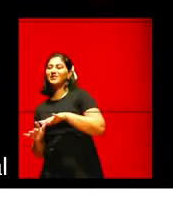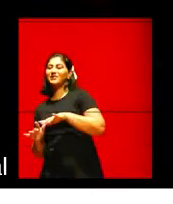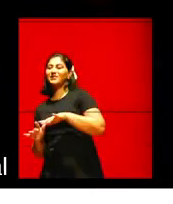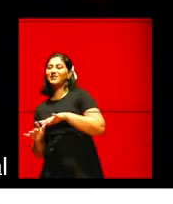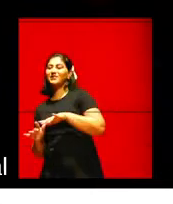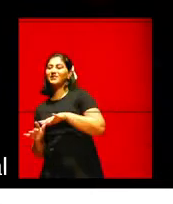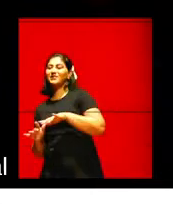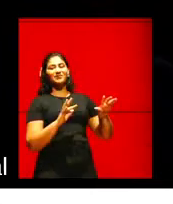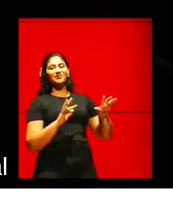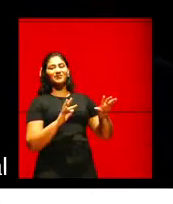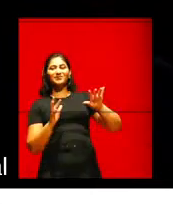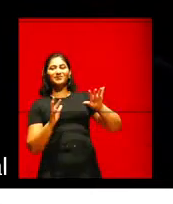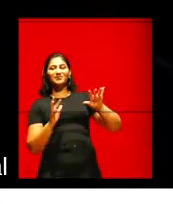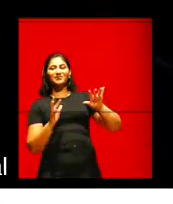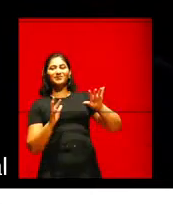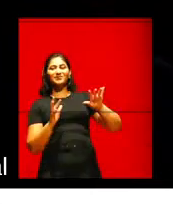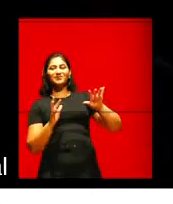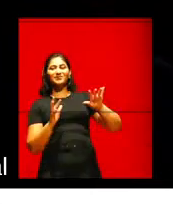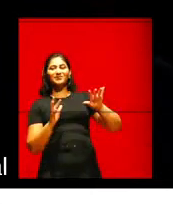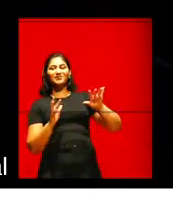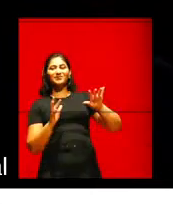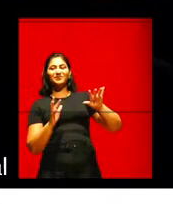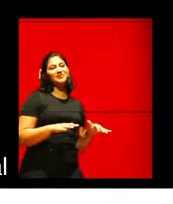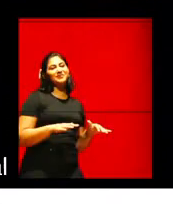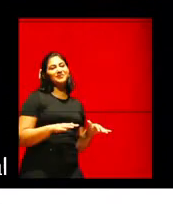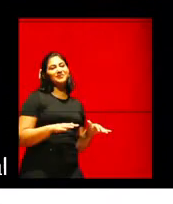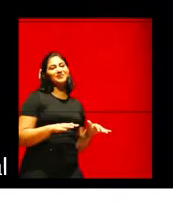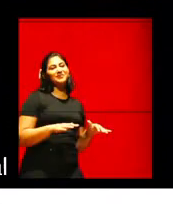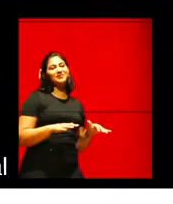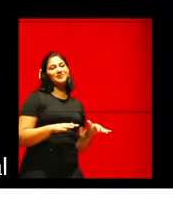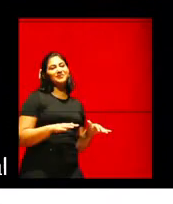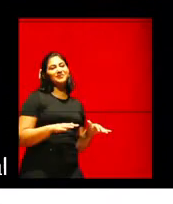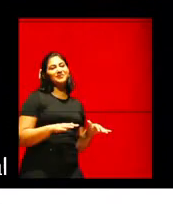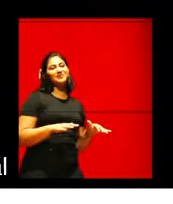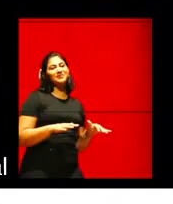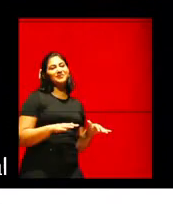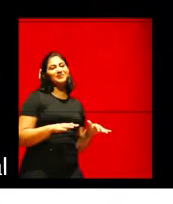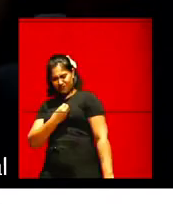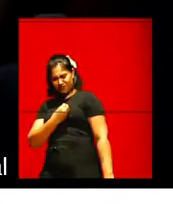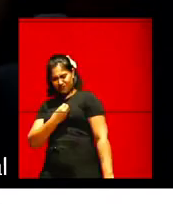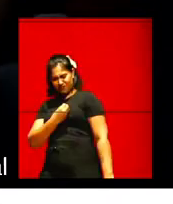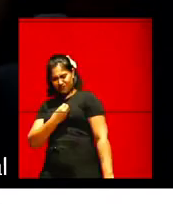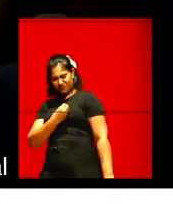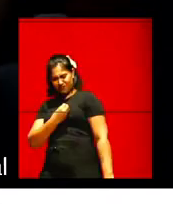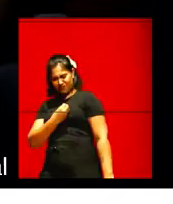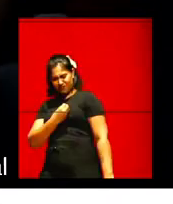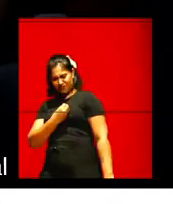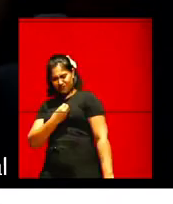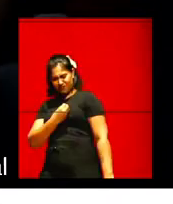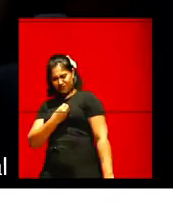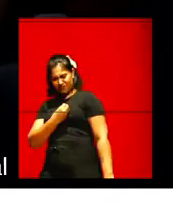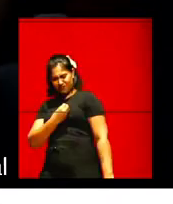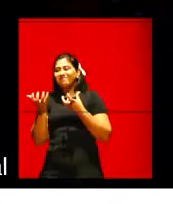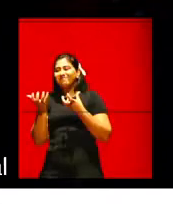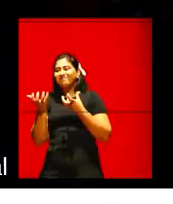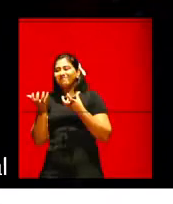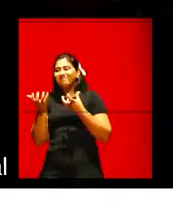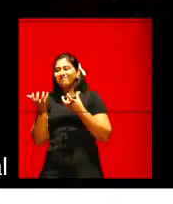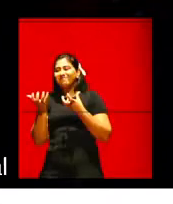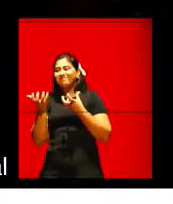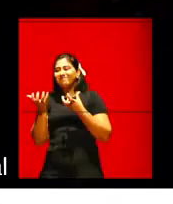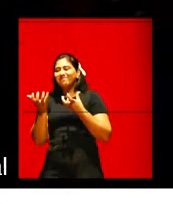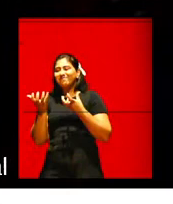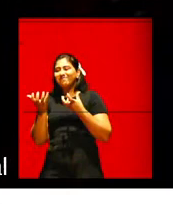Respiração. Solta de novo. Puxa, não tô vendo o braço.